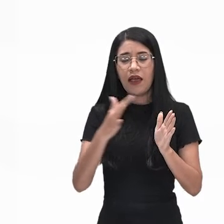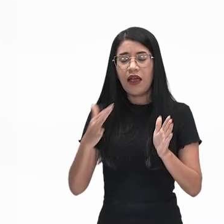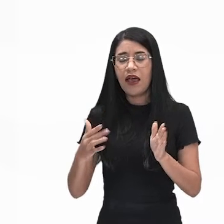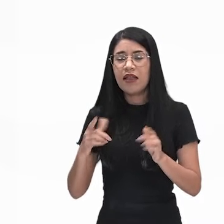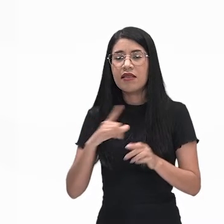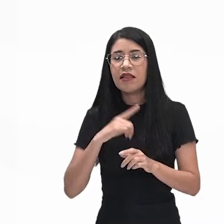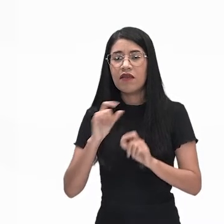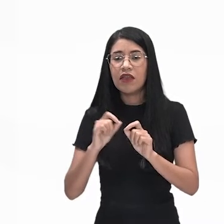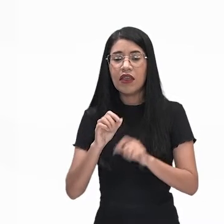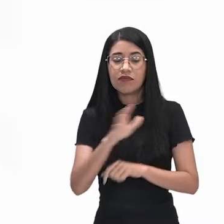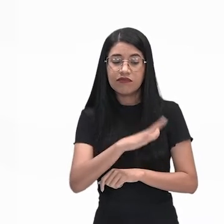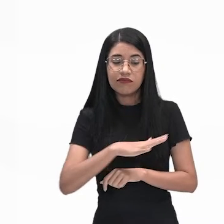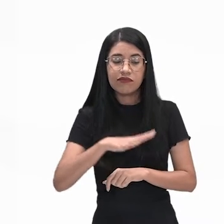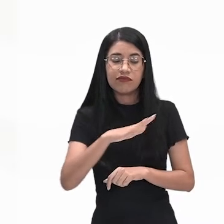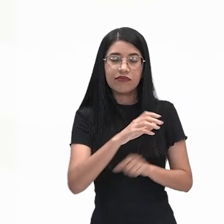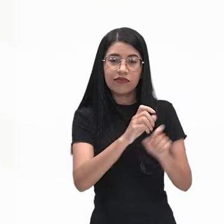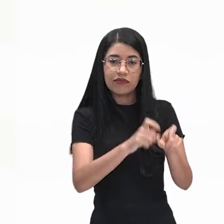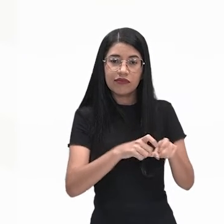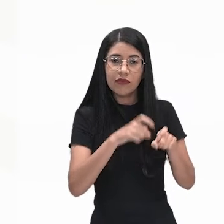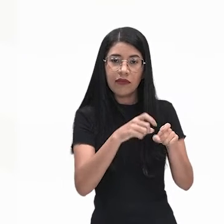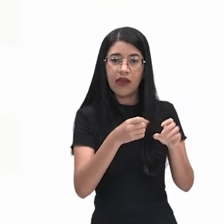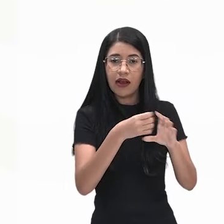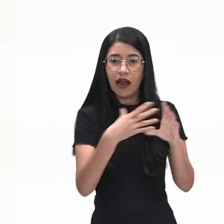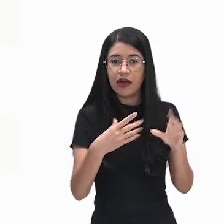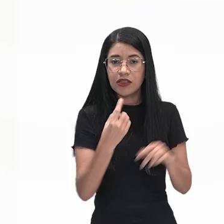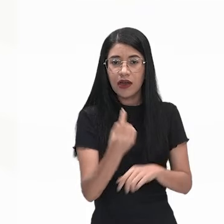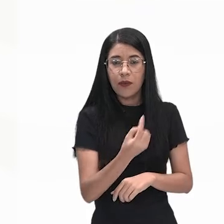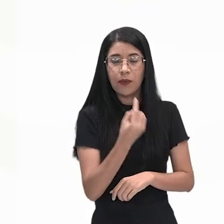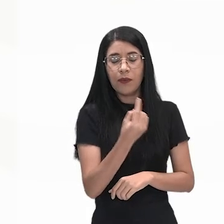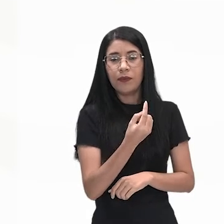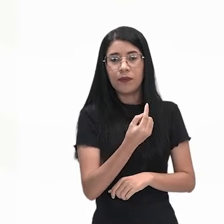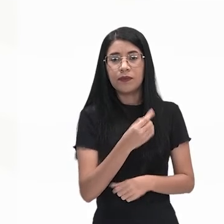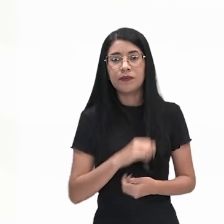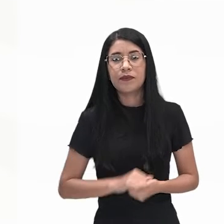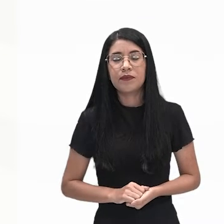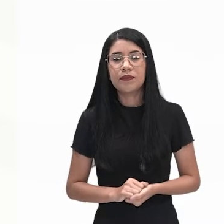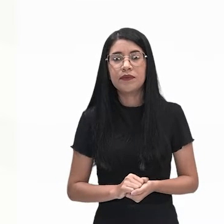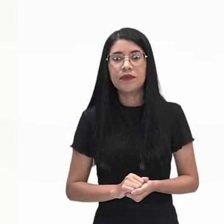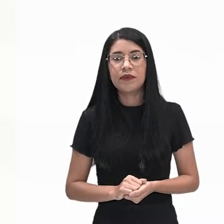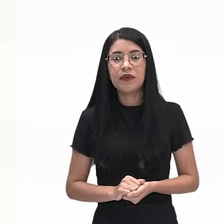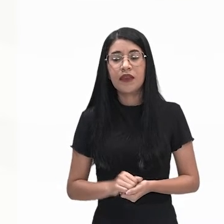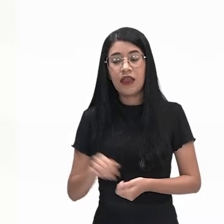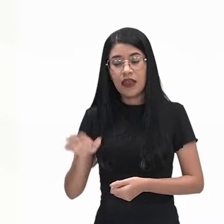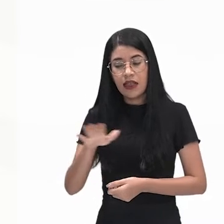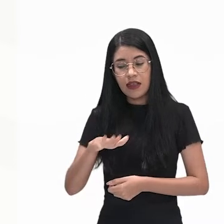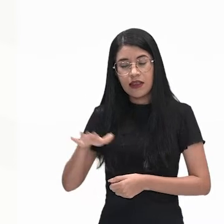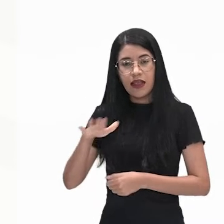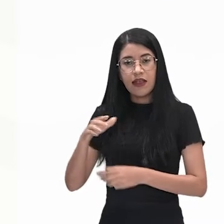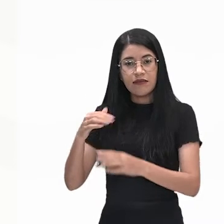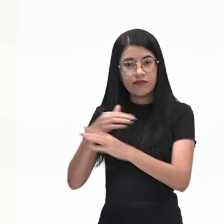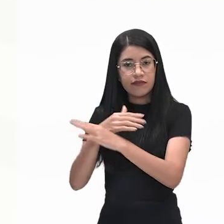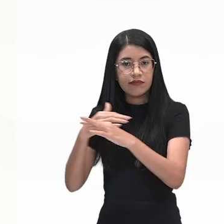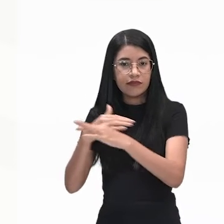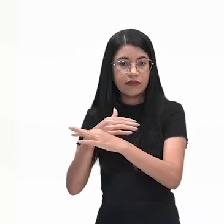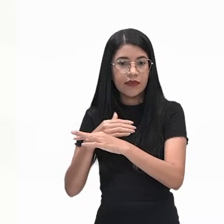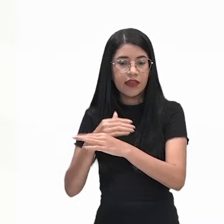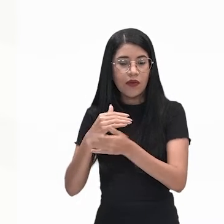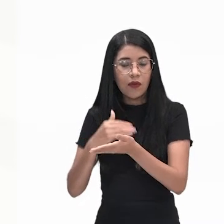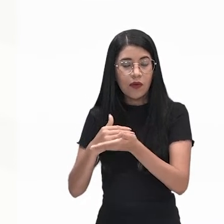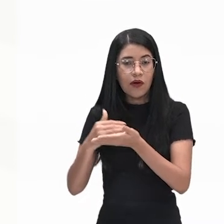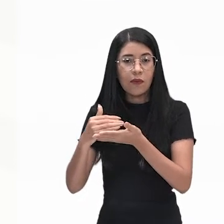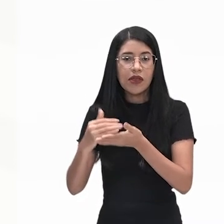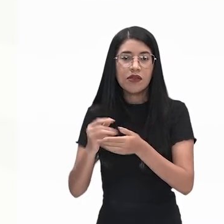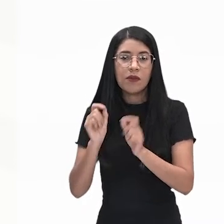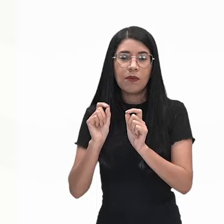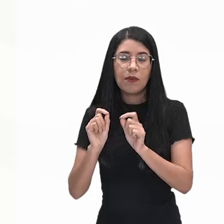ter como consequência a formação do espaço urbano, está relacionado ao desenvolvimento da atividade de agricultura e atividade de pecuária.